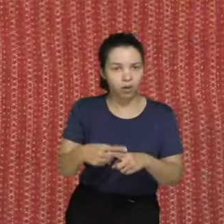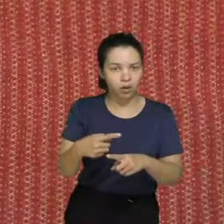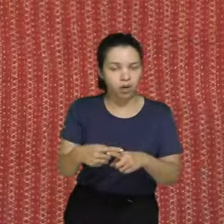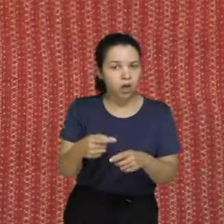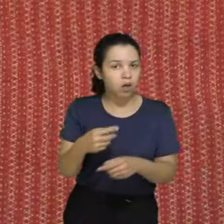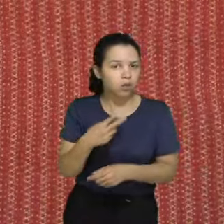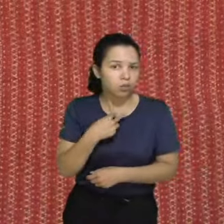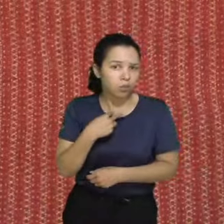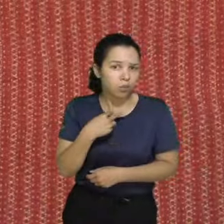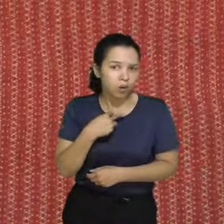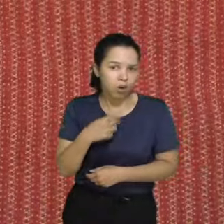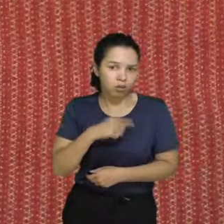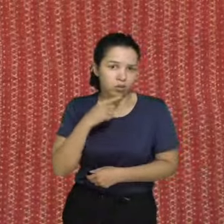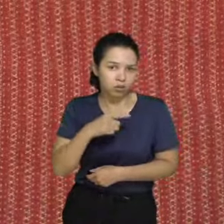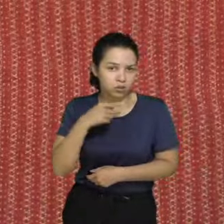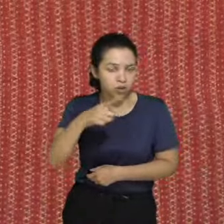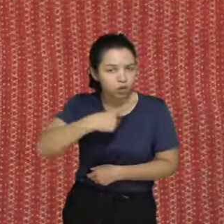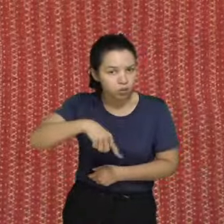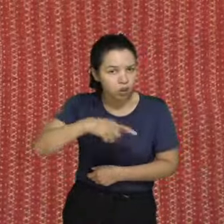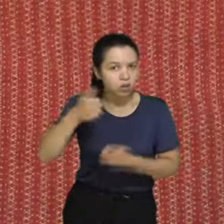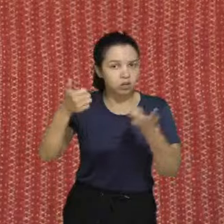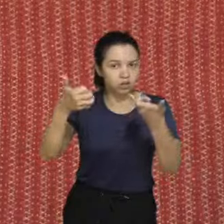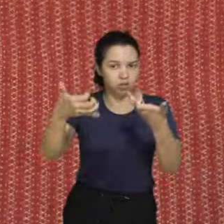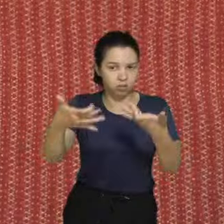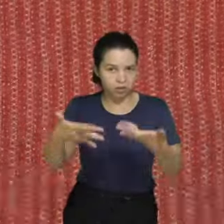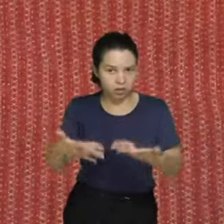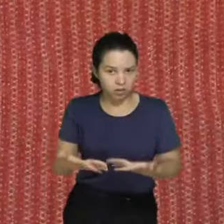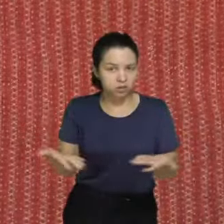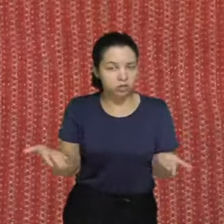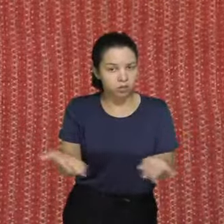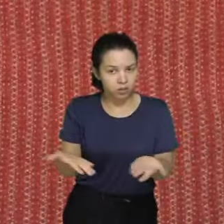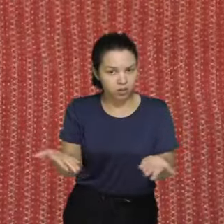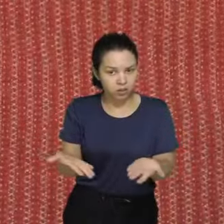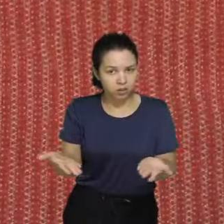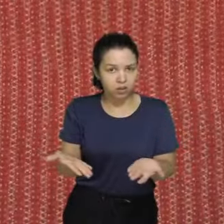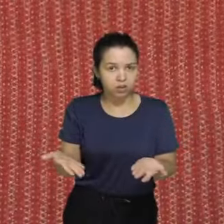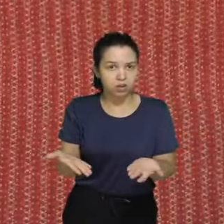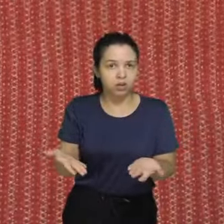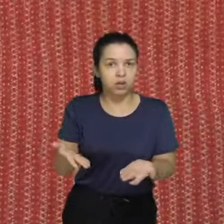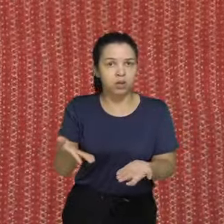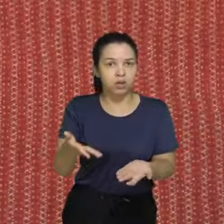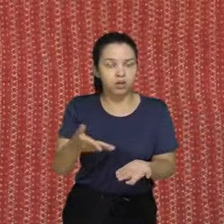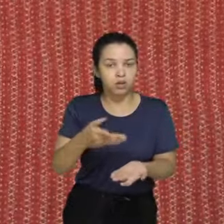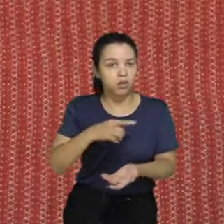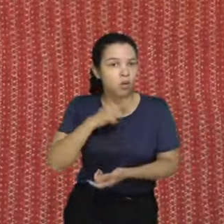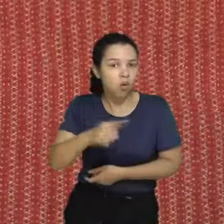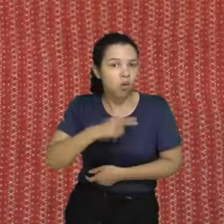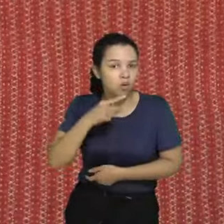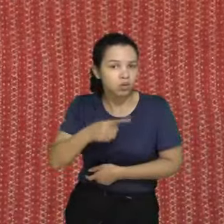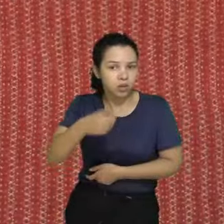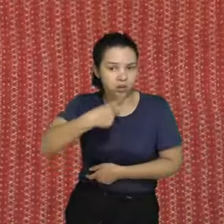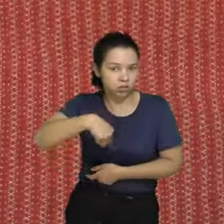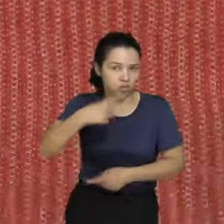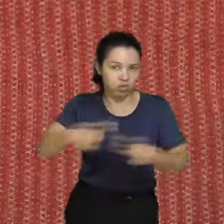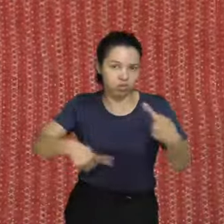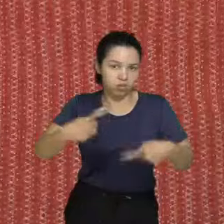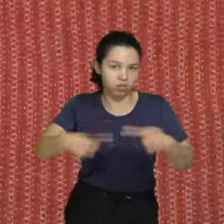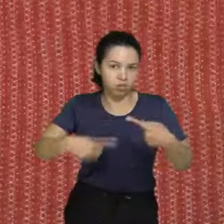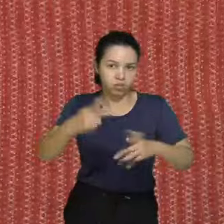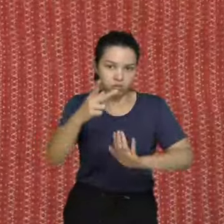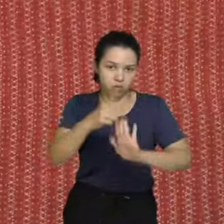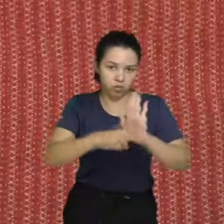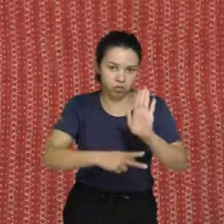possibilitado nós fazemos as nossas explicações aqui, e não está sendo nos dada a possibilidade de discutir o projeto. Então